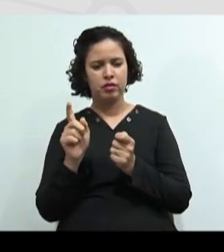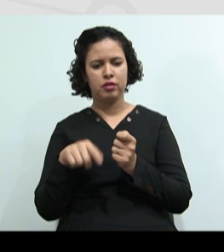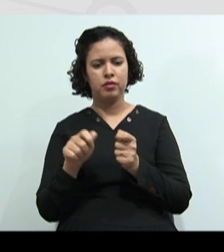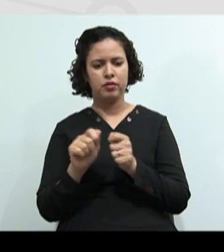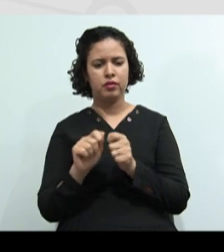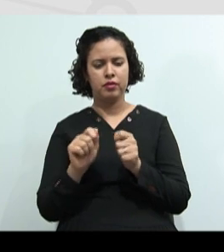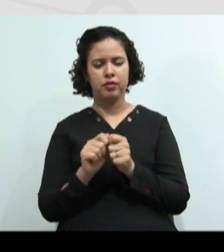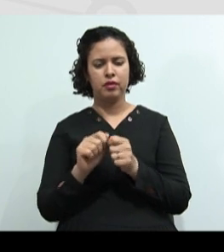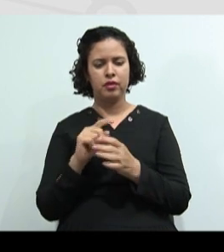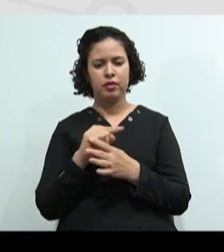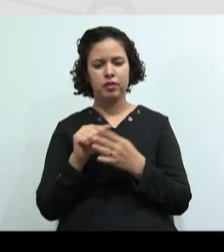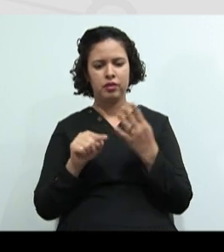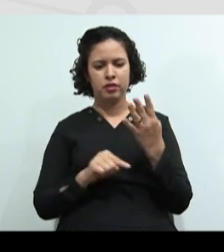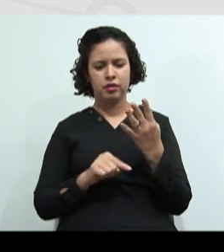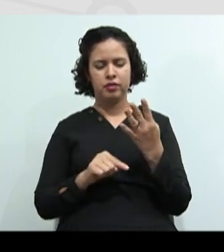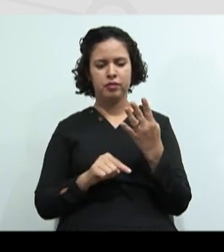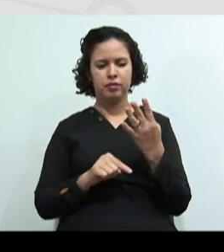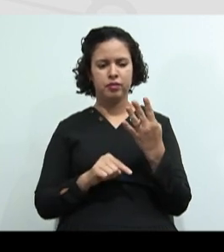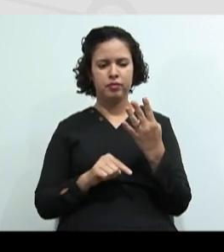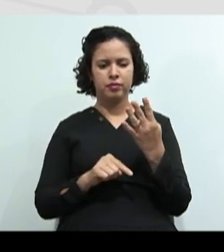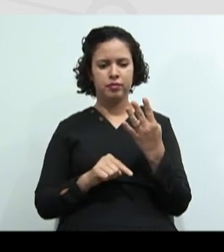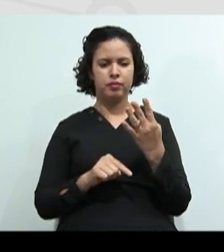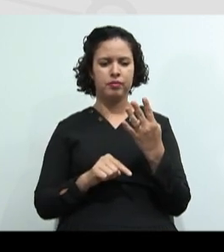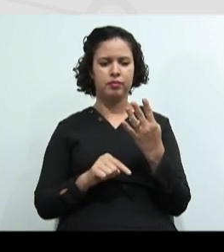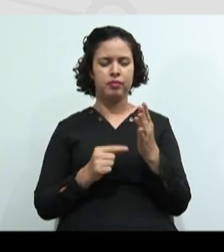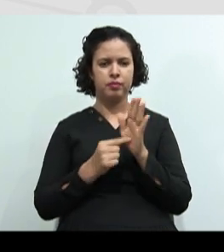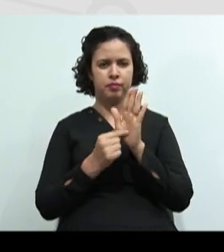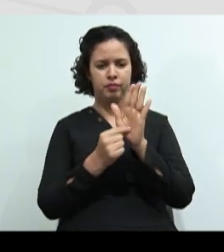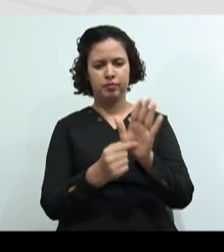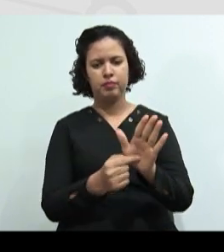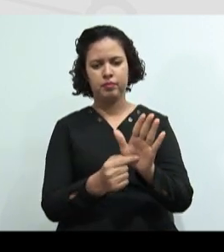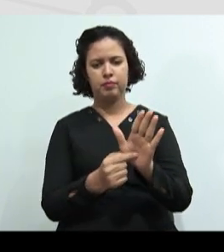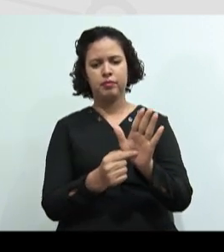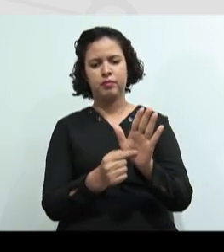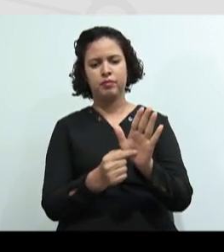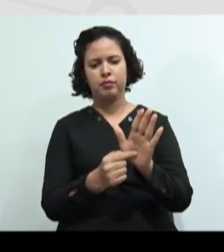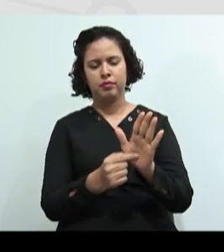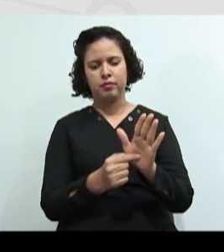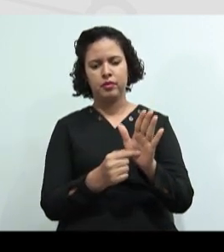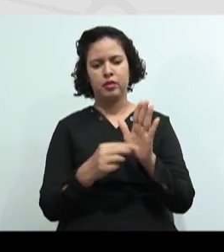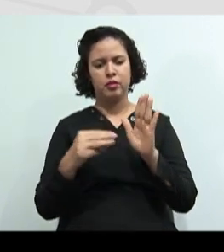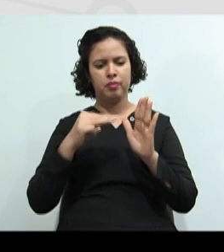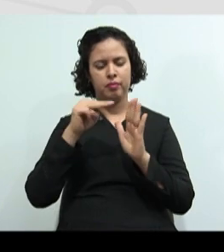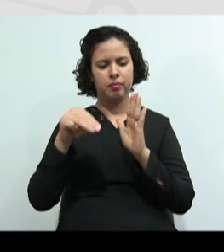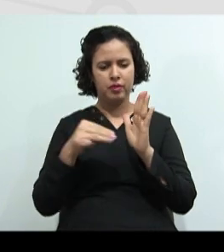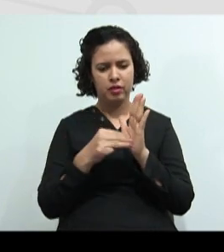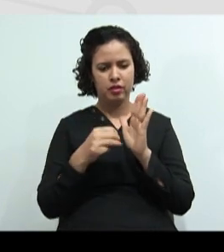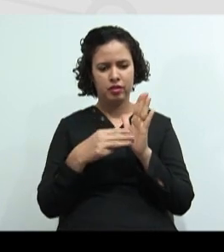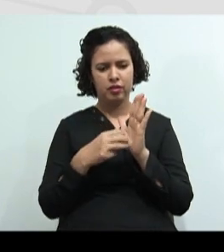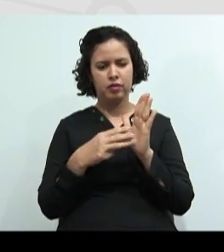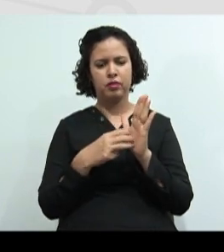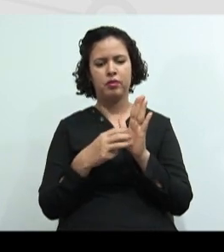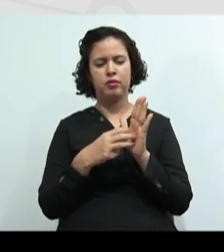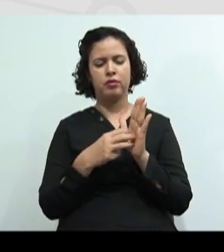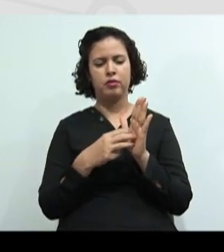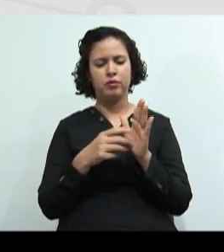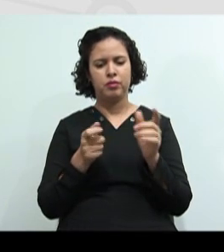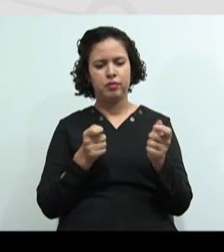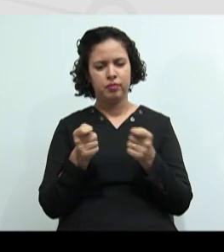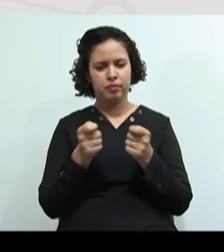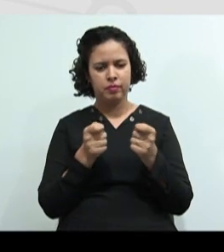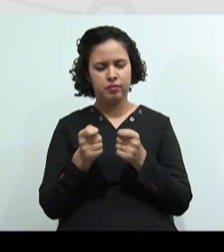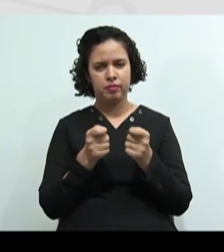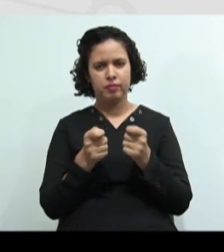realizado através de 3 passos distintos: estabelecimento de padrões, os métodos de mensuração do desempenho e a